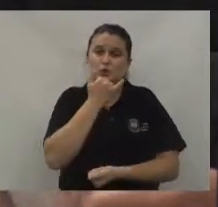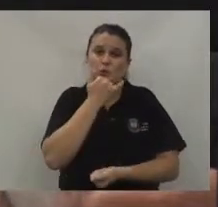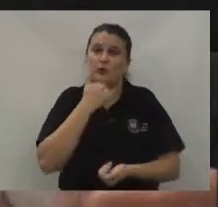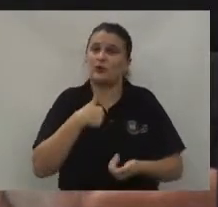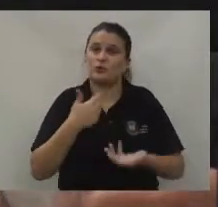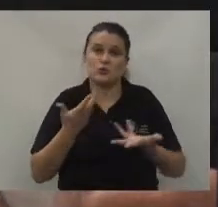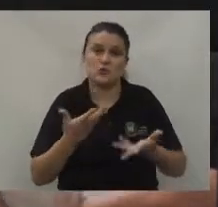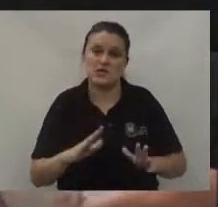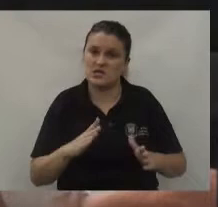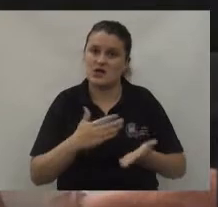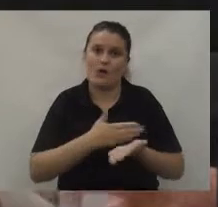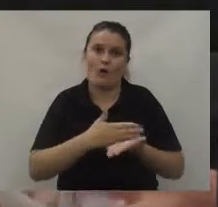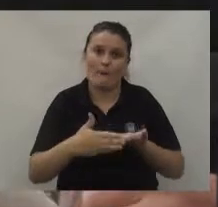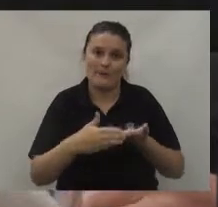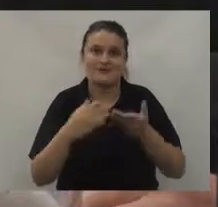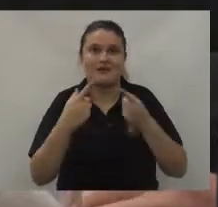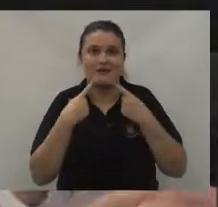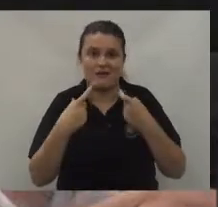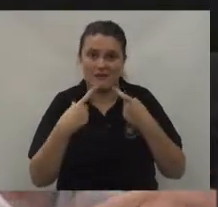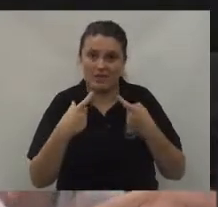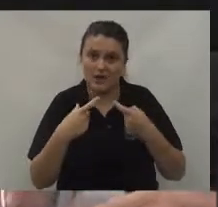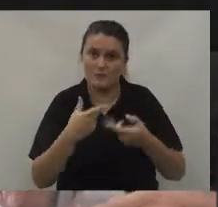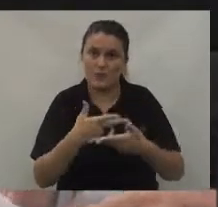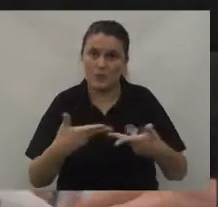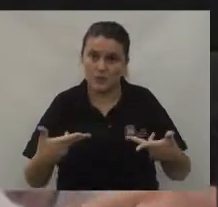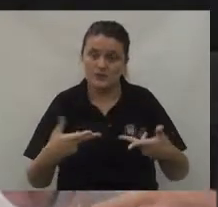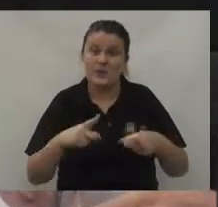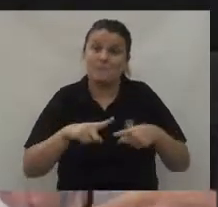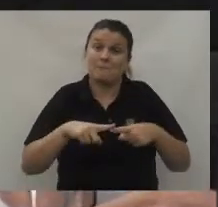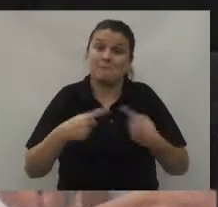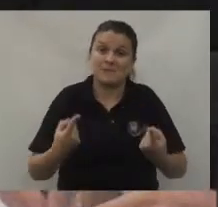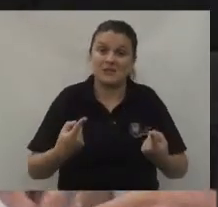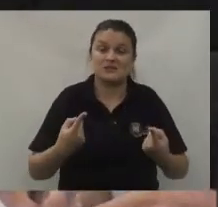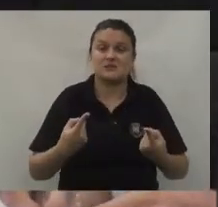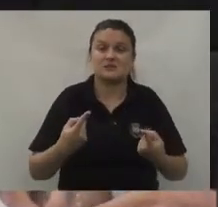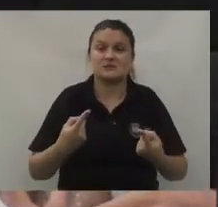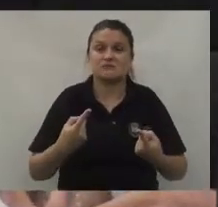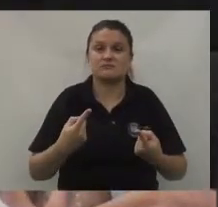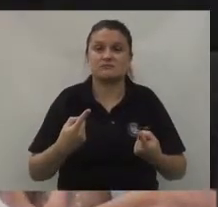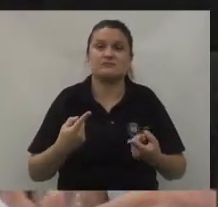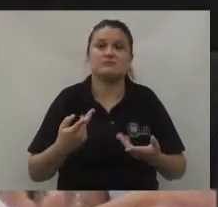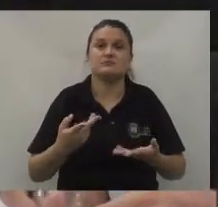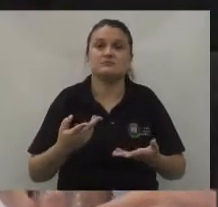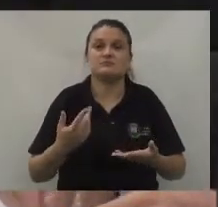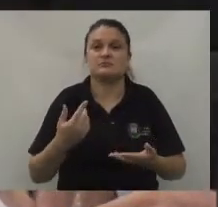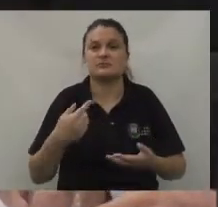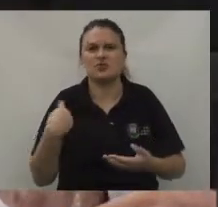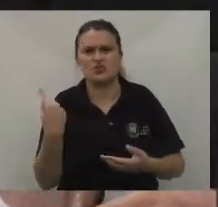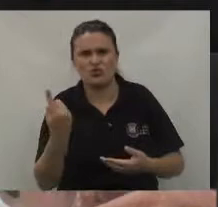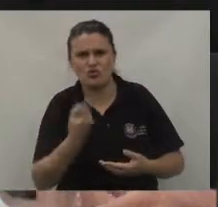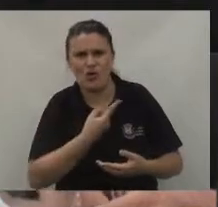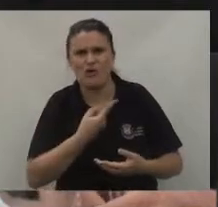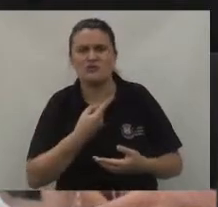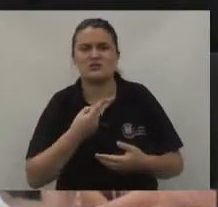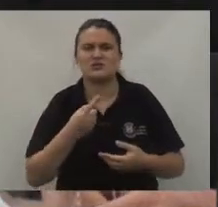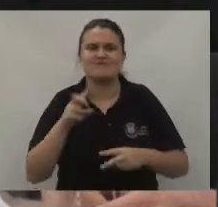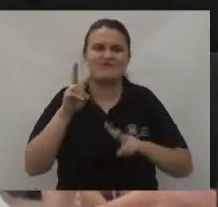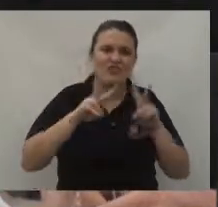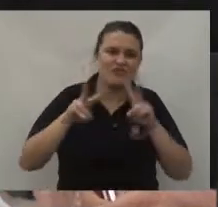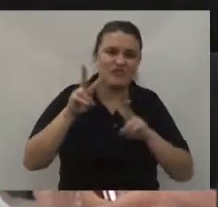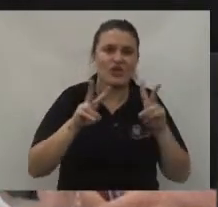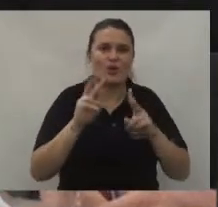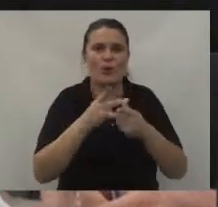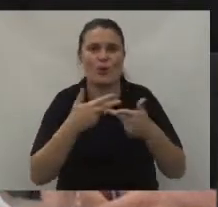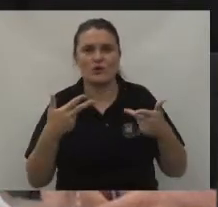queria começar o ano reclamando das coisas mas de tanto a gente fica vendo as coisas